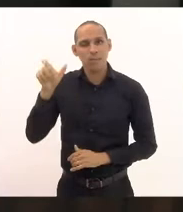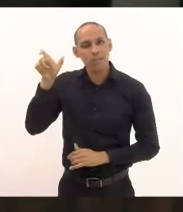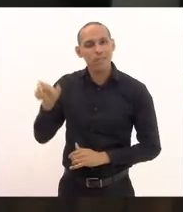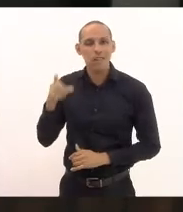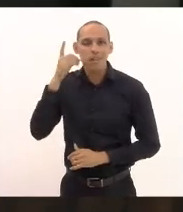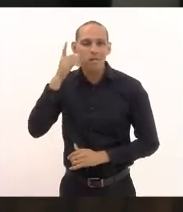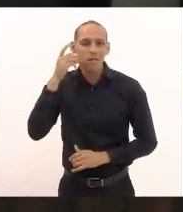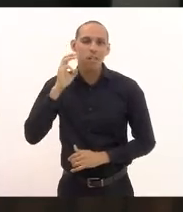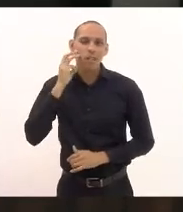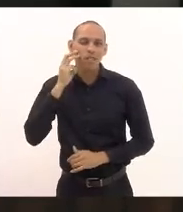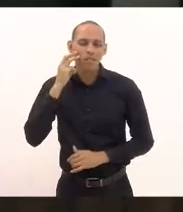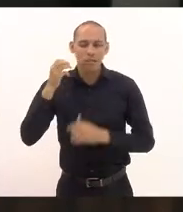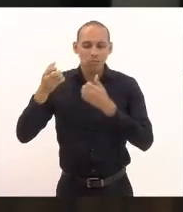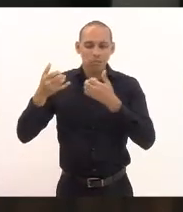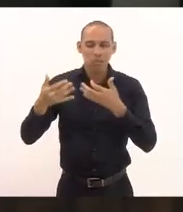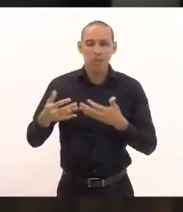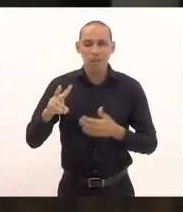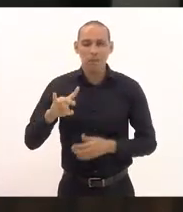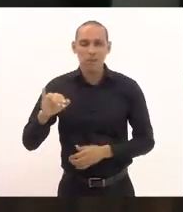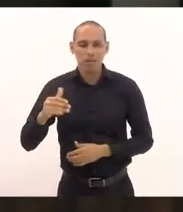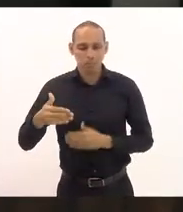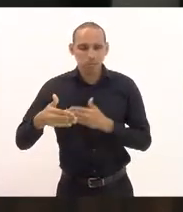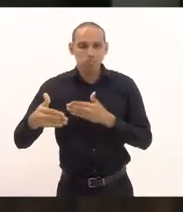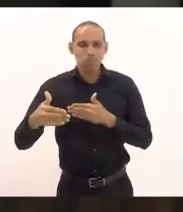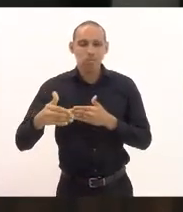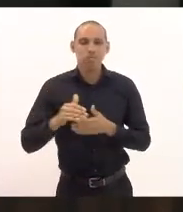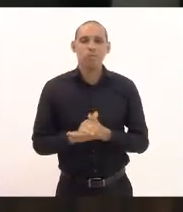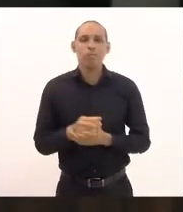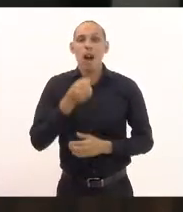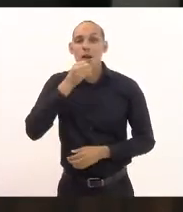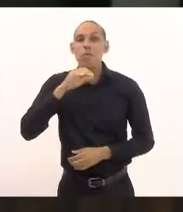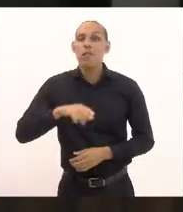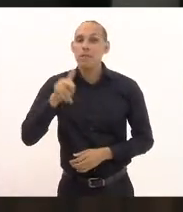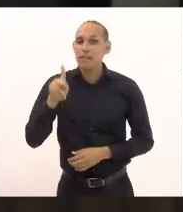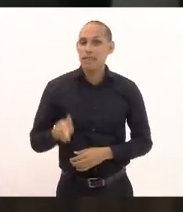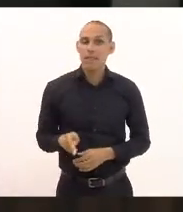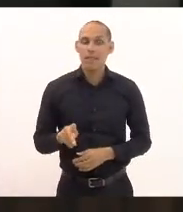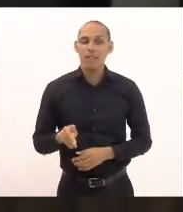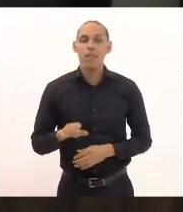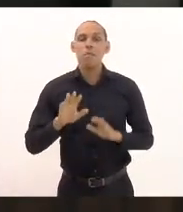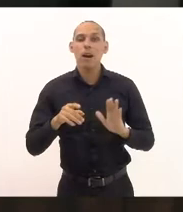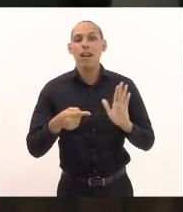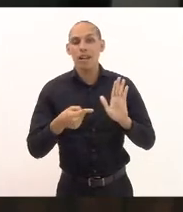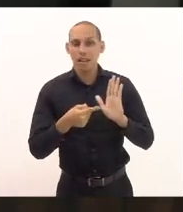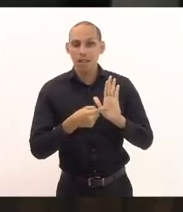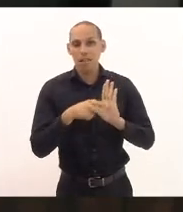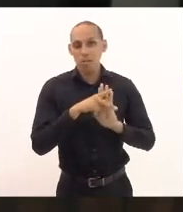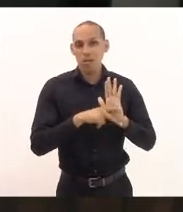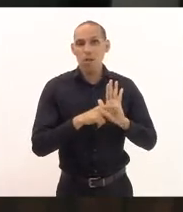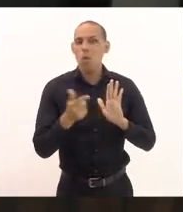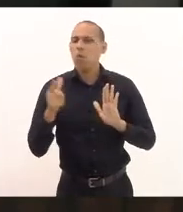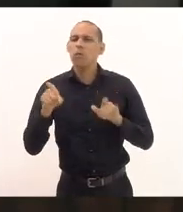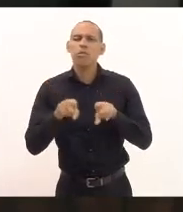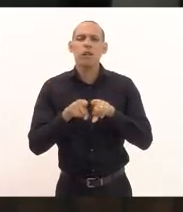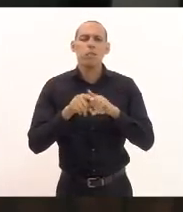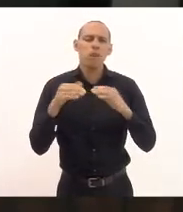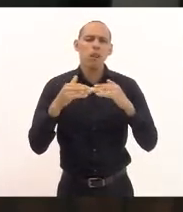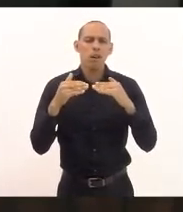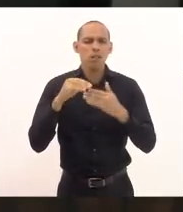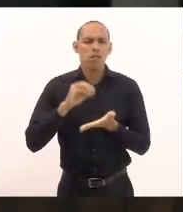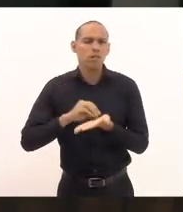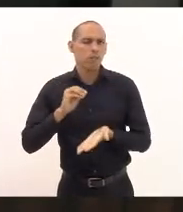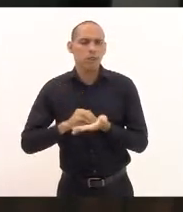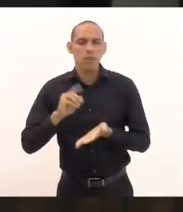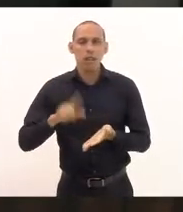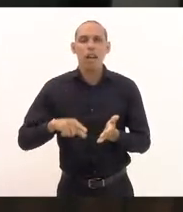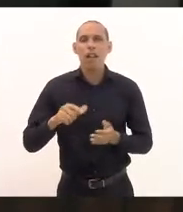já, mas salvo esse projeto... Boa tarde, presidente. E o projeto que também não tem acordo, que